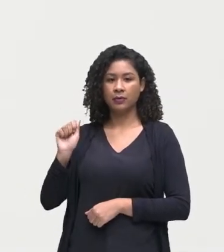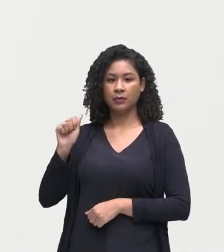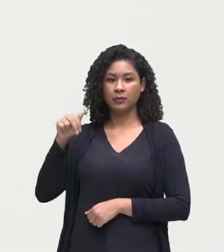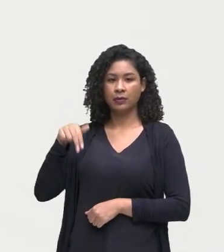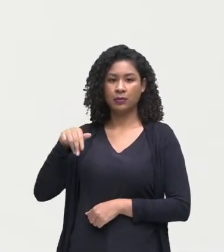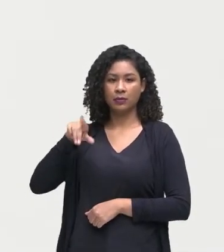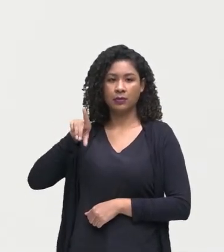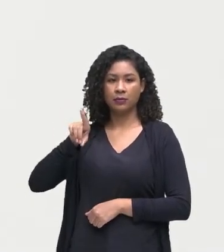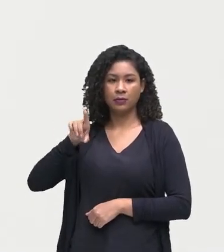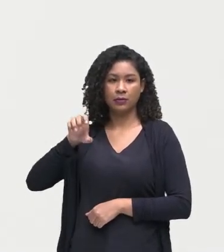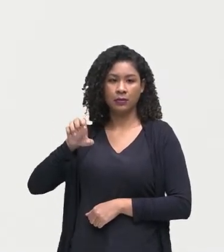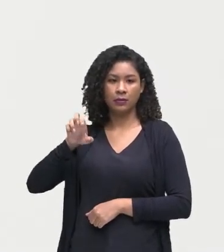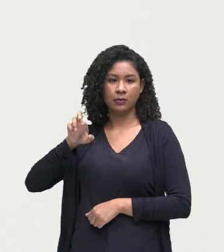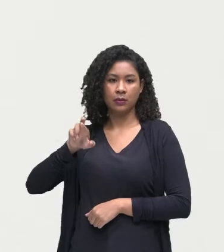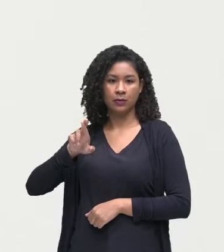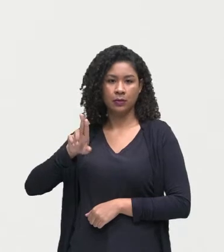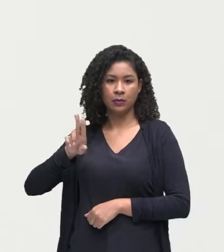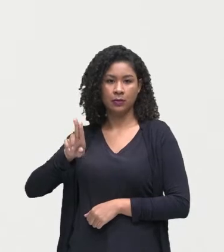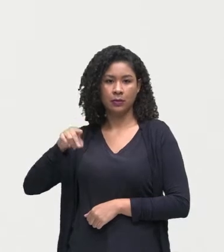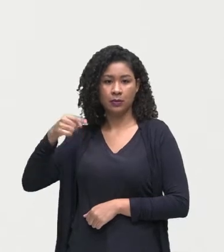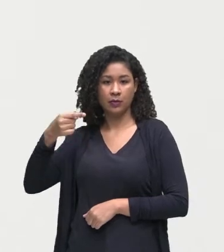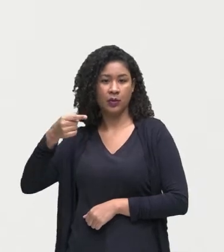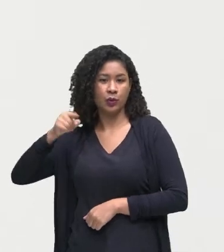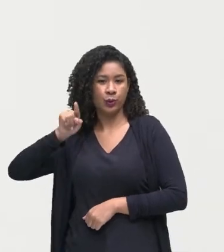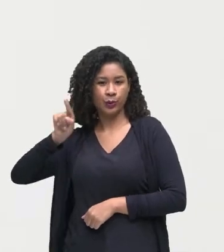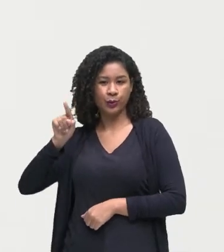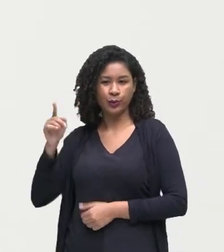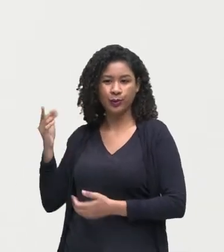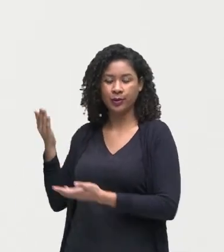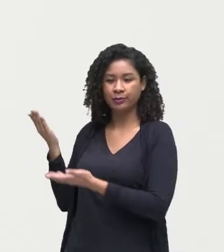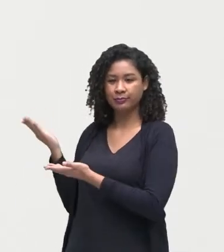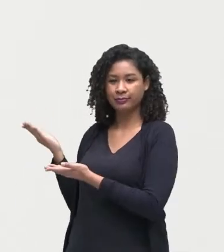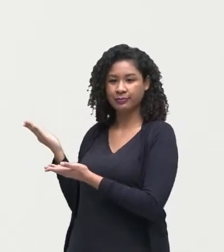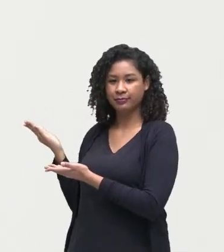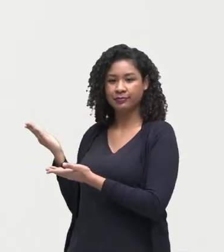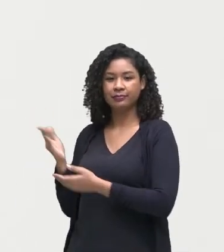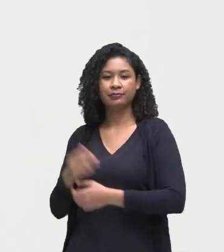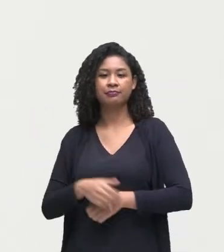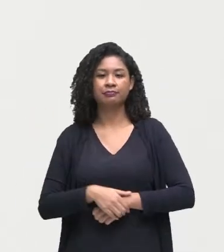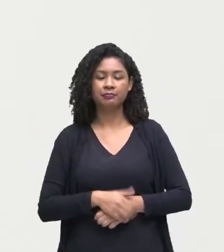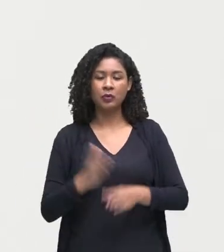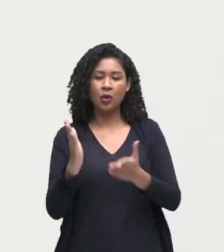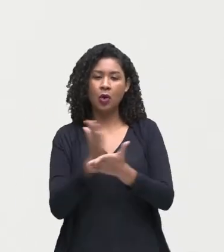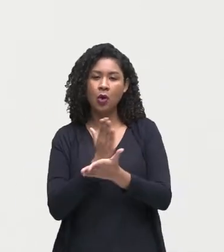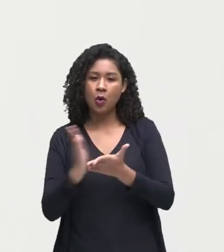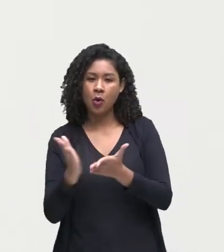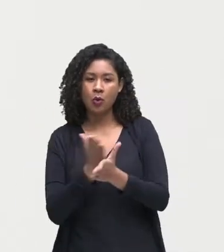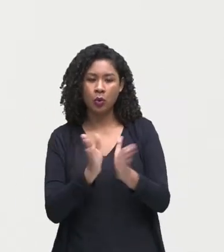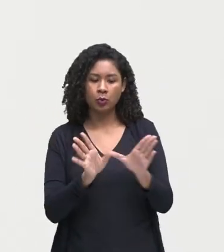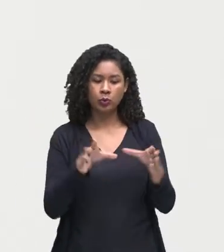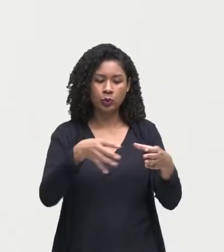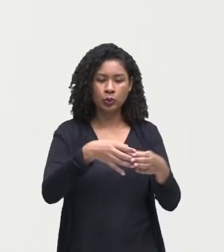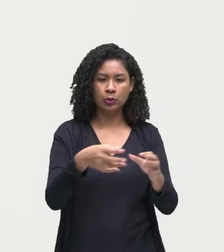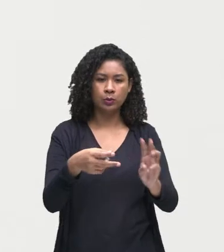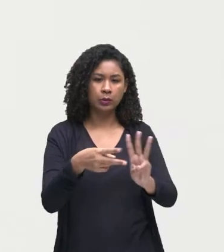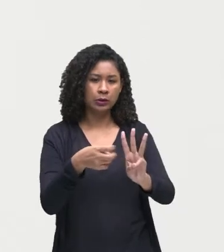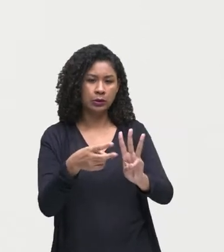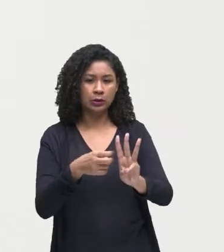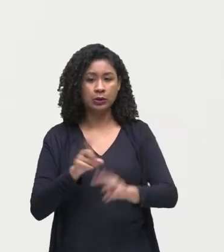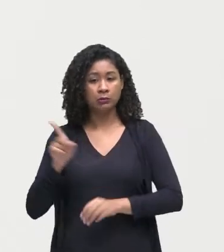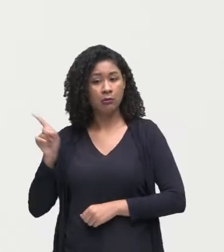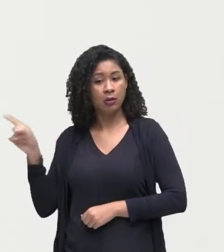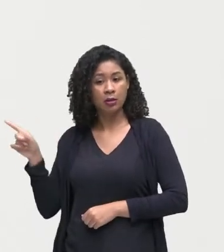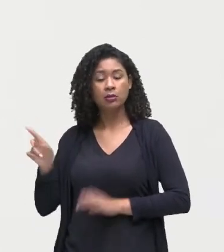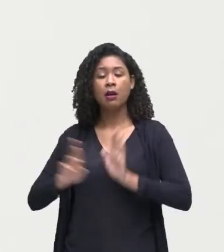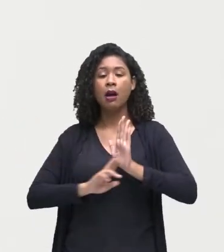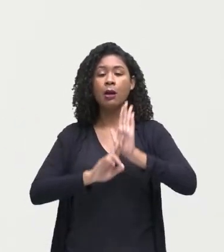avô, o grande pai, para algumas tribos indígenas, né? Essa é uma expressão, de repente, de Deus, uma expressão,